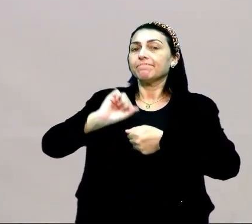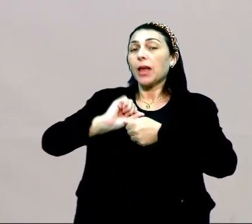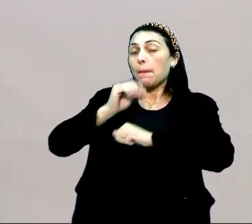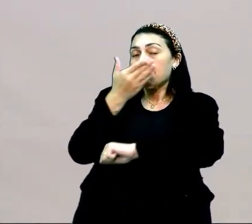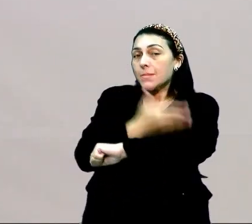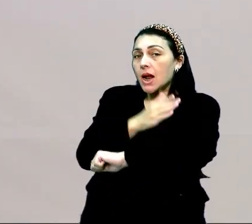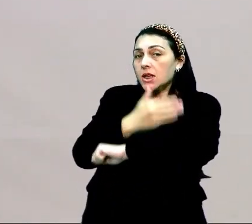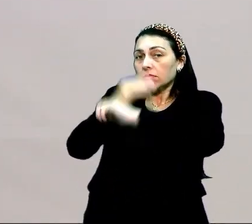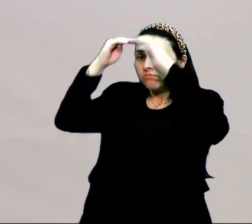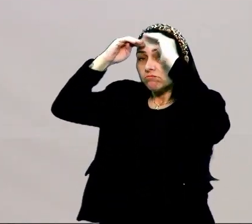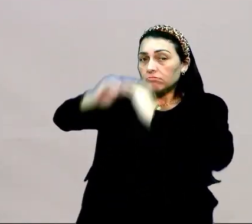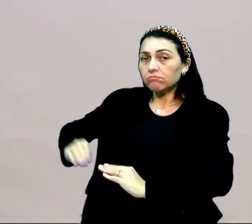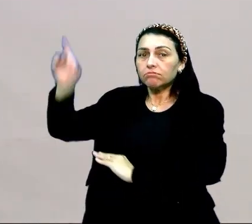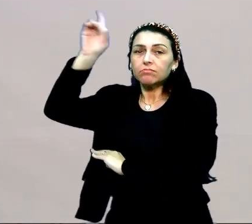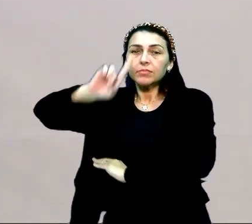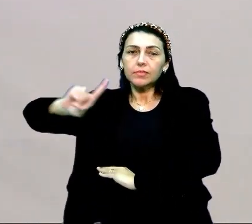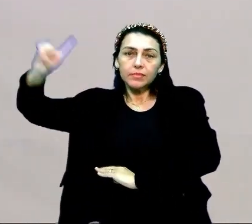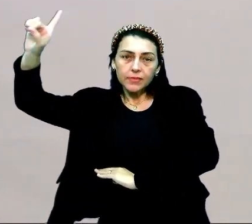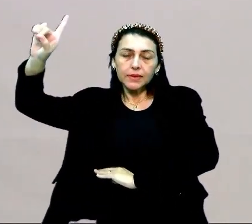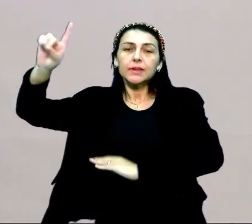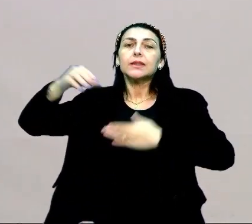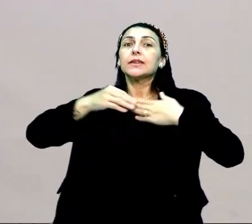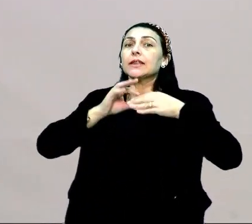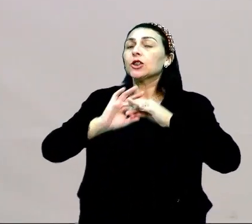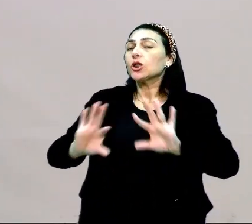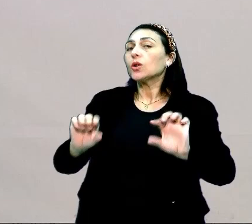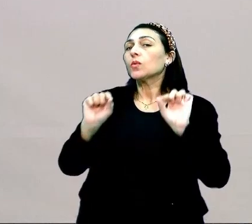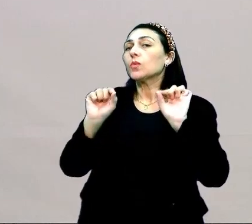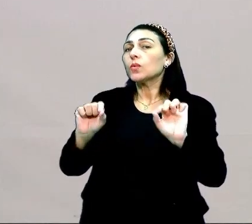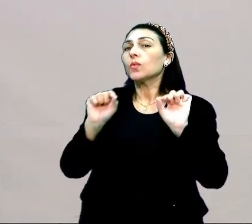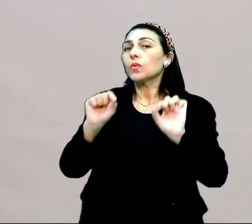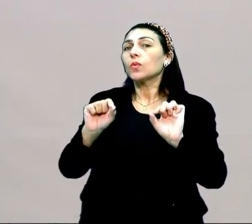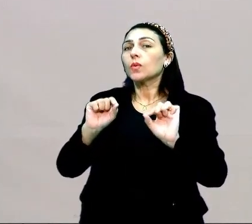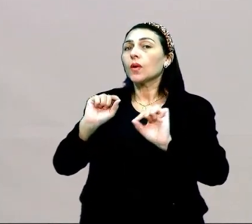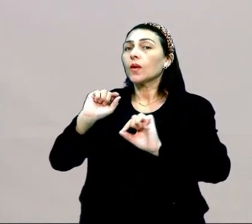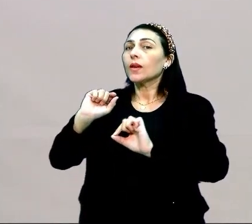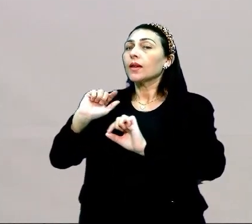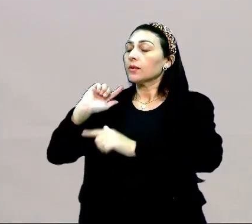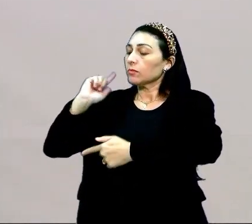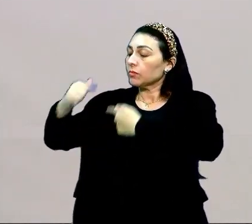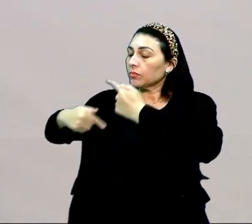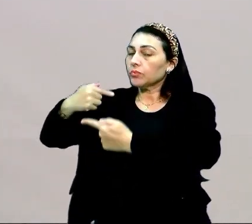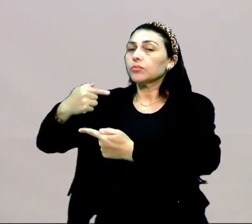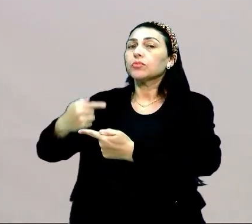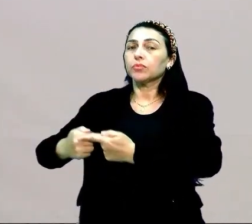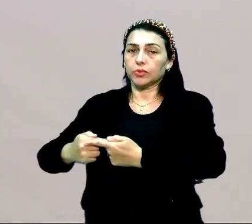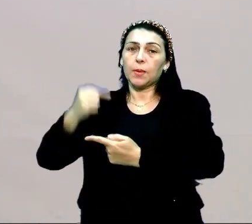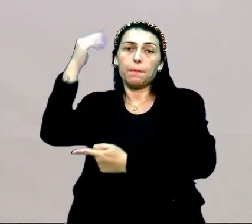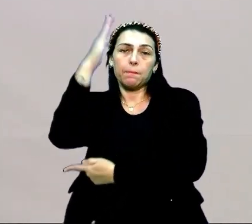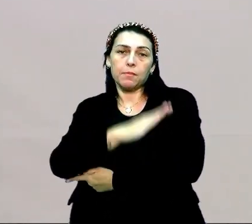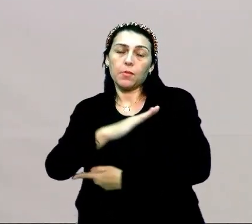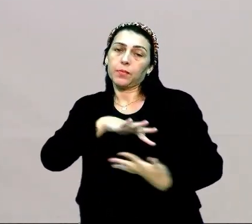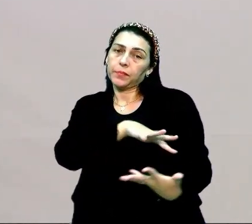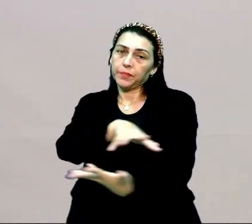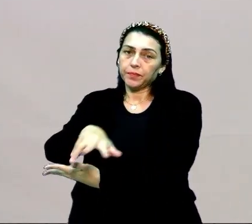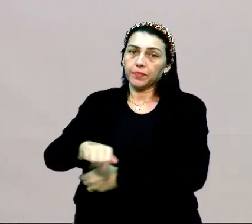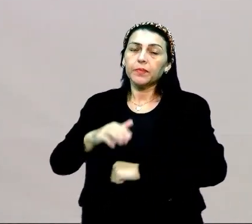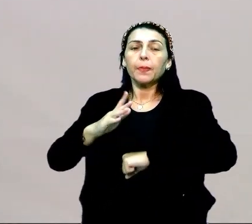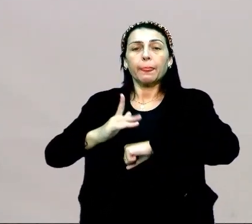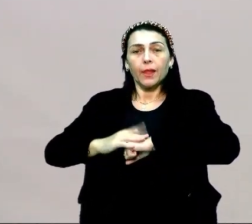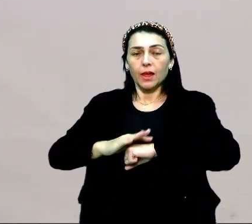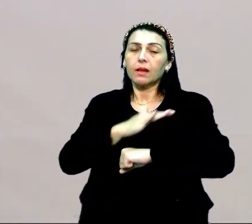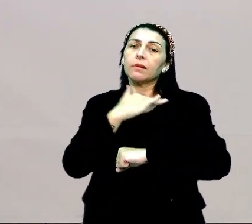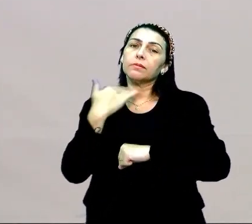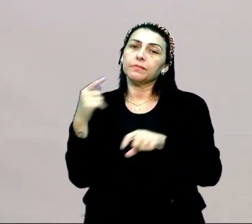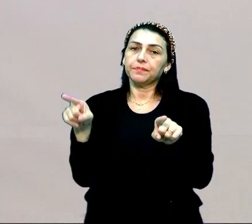praticaram a desobediência a Deus e com isso eles deixaram essa herança maldita para toda a humanidade. A gente adoece e a gente morre.